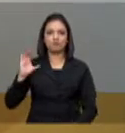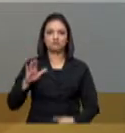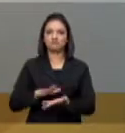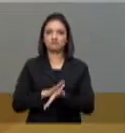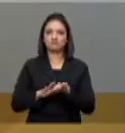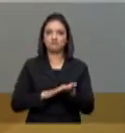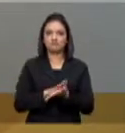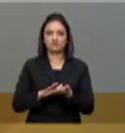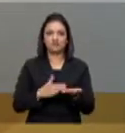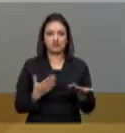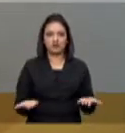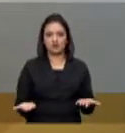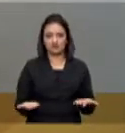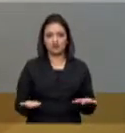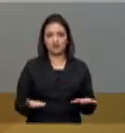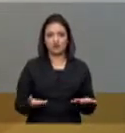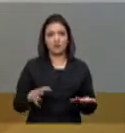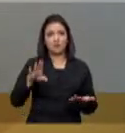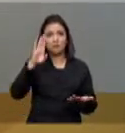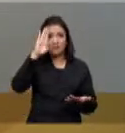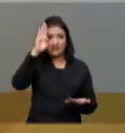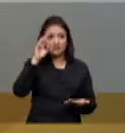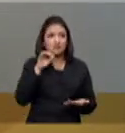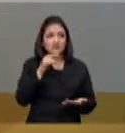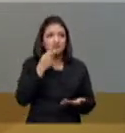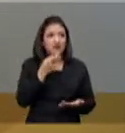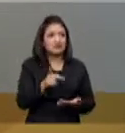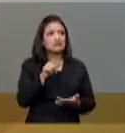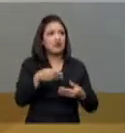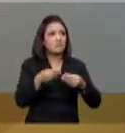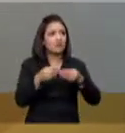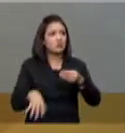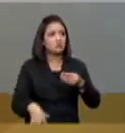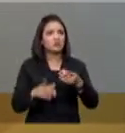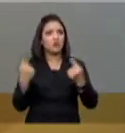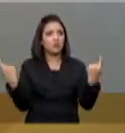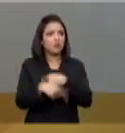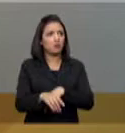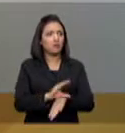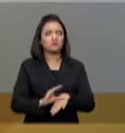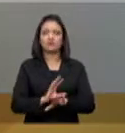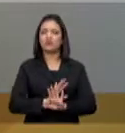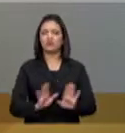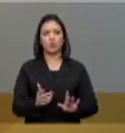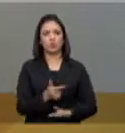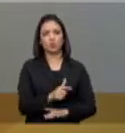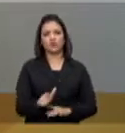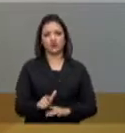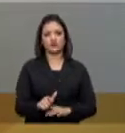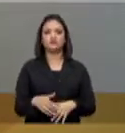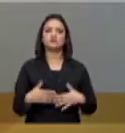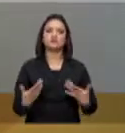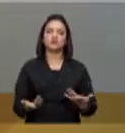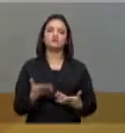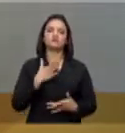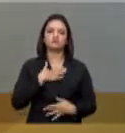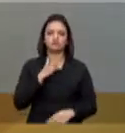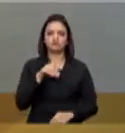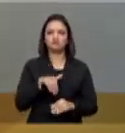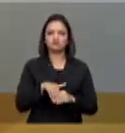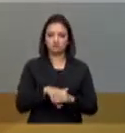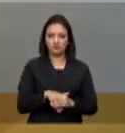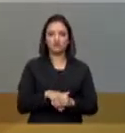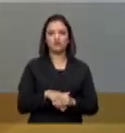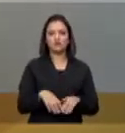ser considerada dolosamente inconstitucional, razão pela qual, senhor presidente, como apresentei no voto que encaminhei a todas as